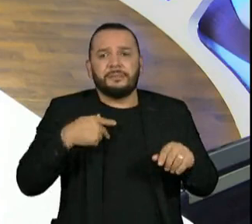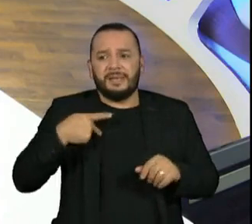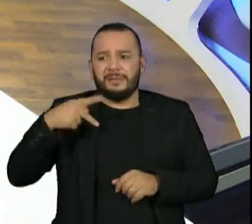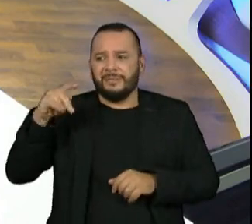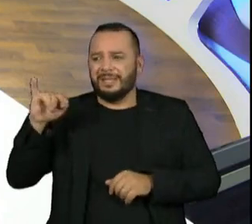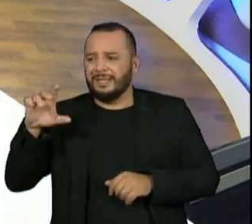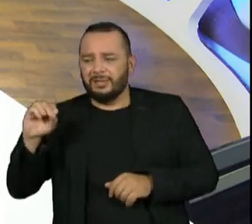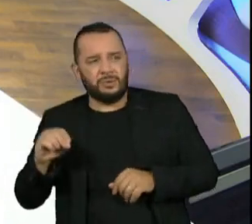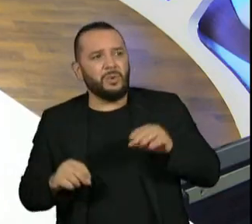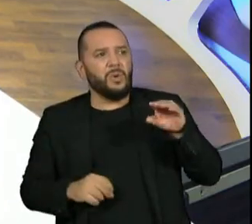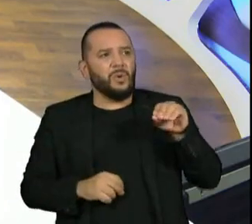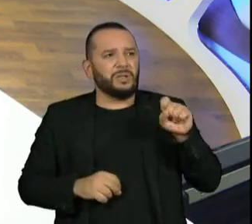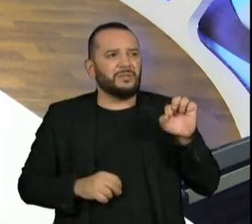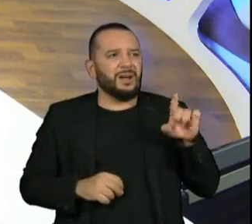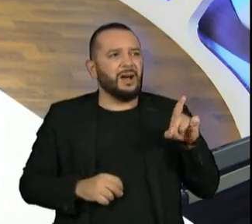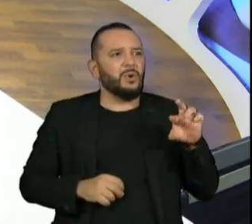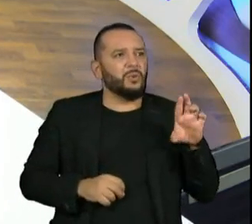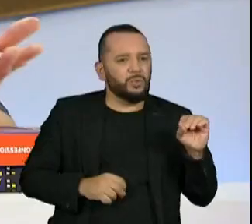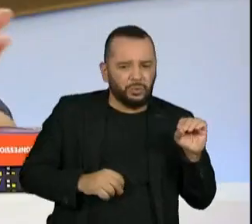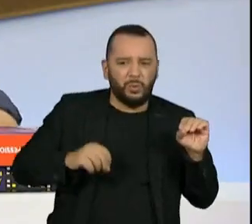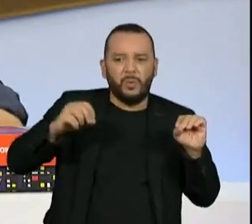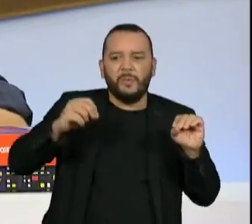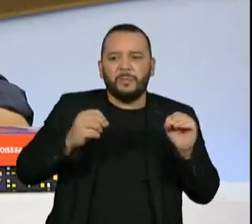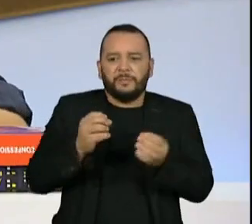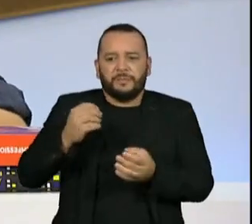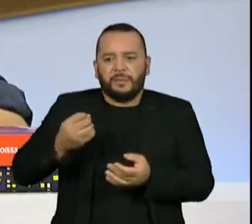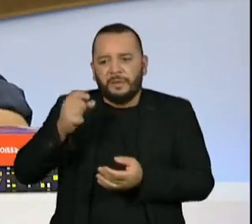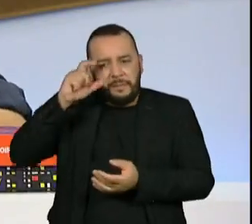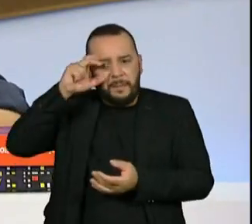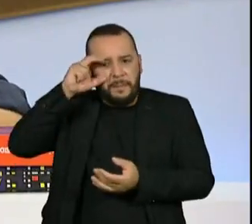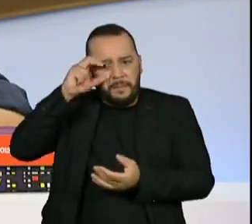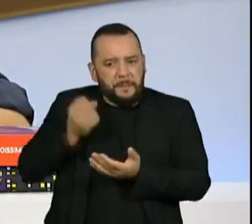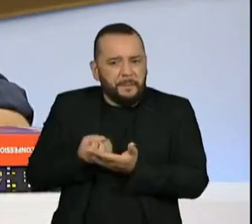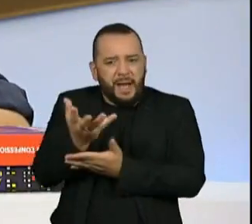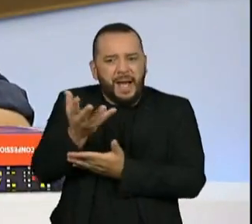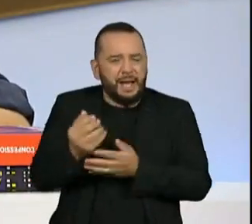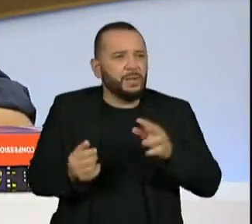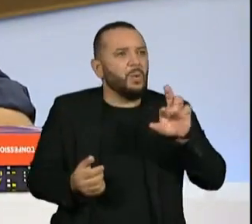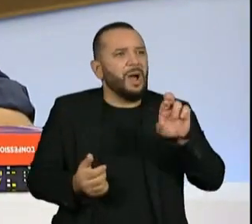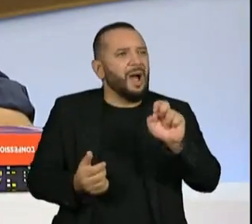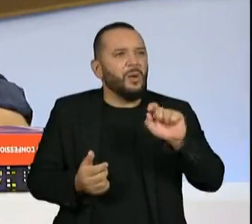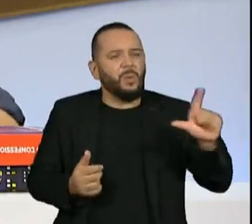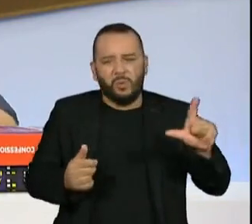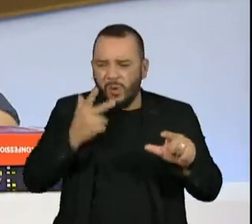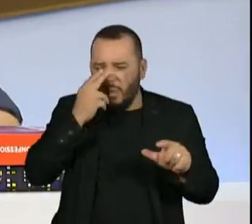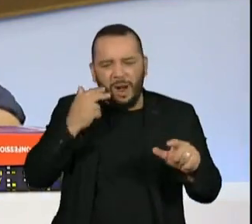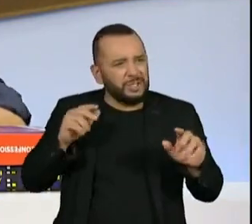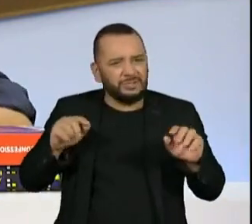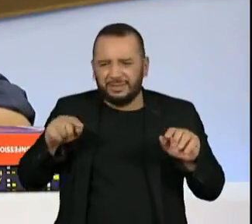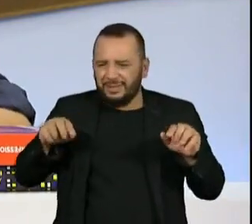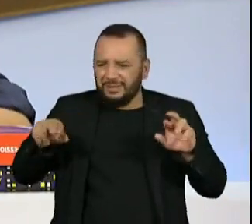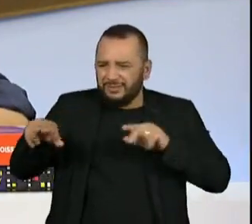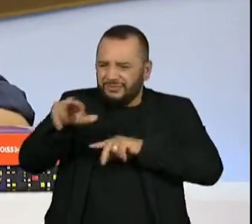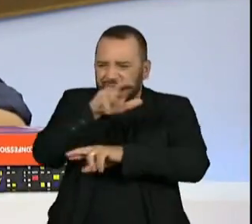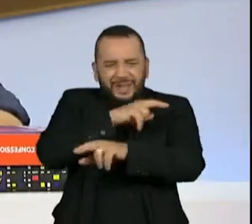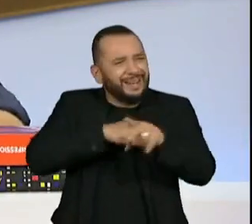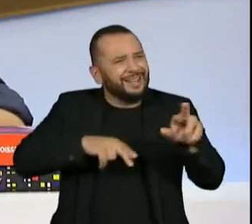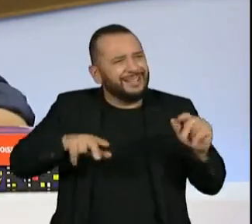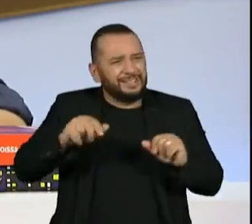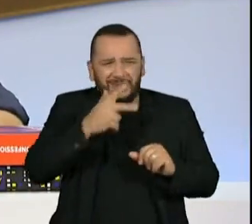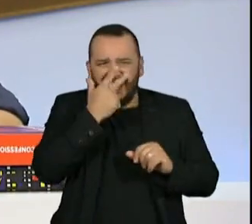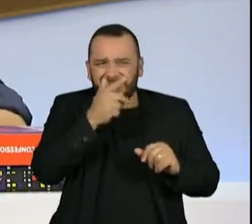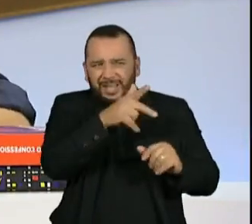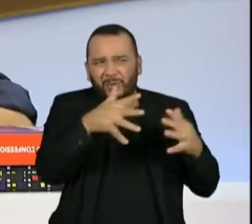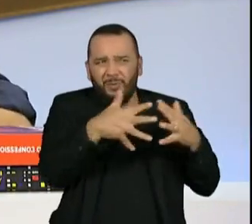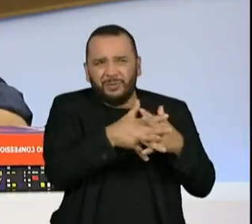com o Mário e com outros, com o Raul Bopp, que eu acho que é muito importante dentro do contexto do legado dessa semana de 22. Eu acho que